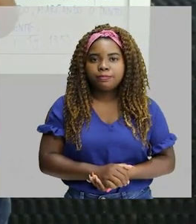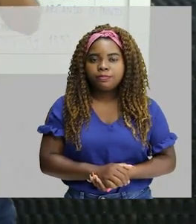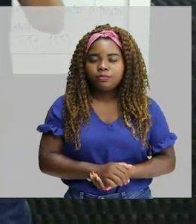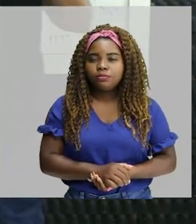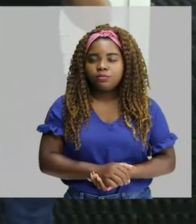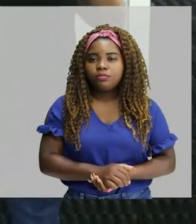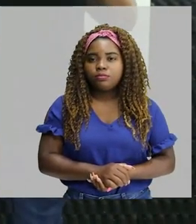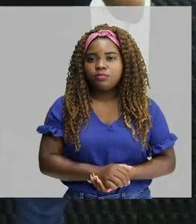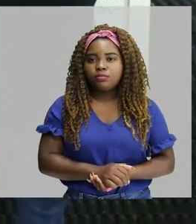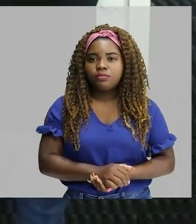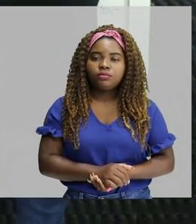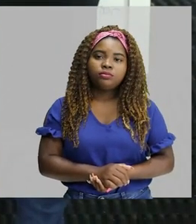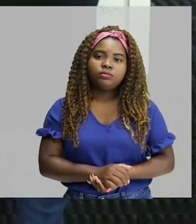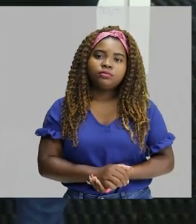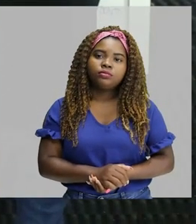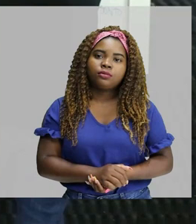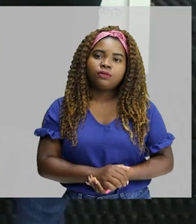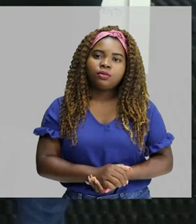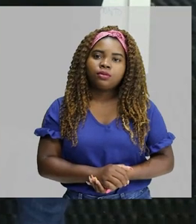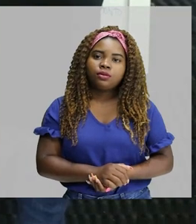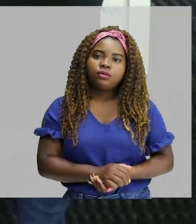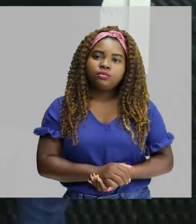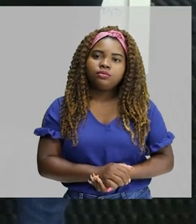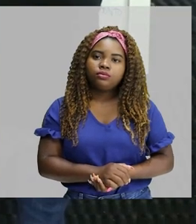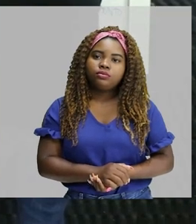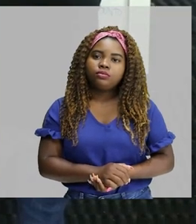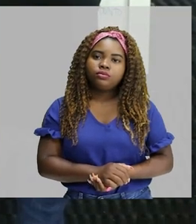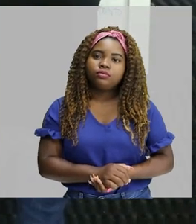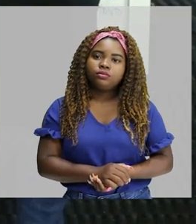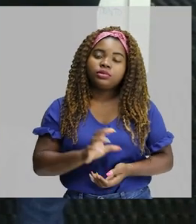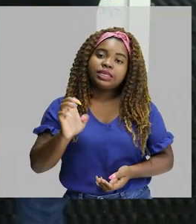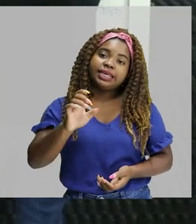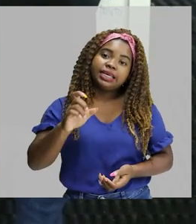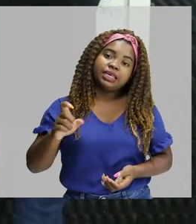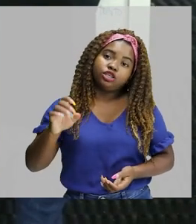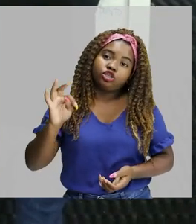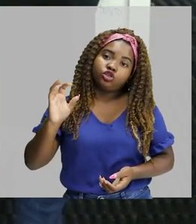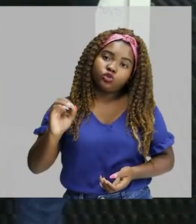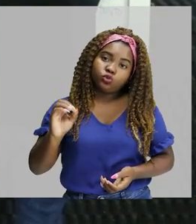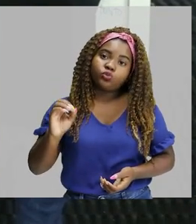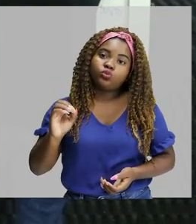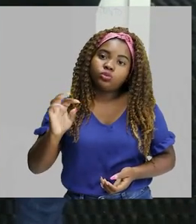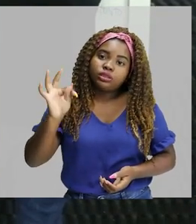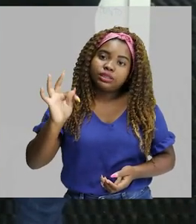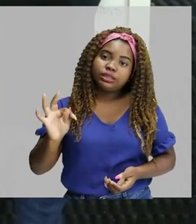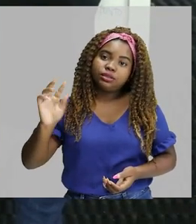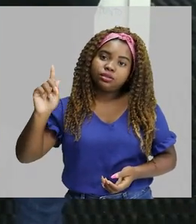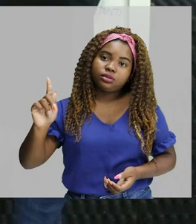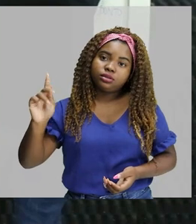esse esse essa reta que nós vamos chamar de eixo das